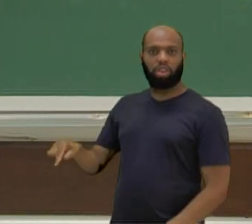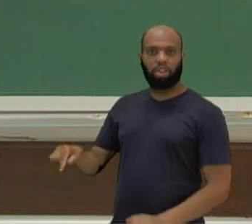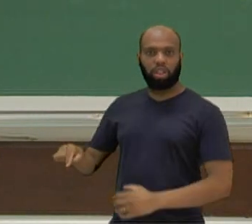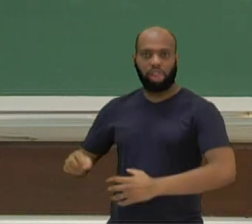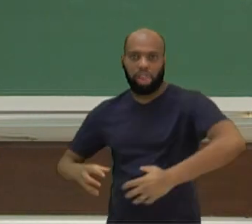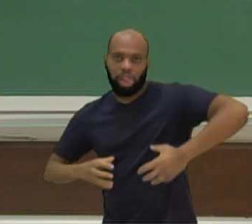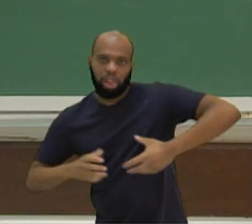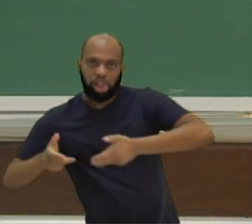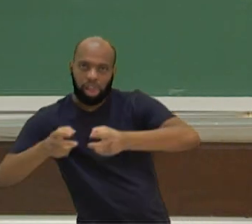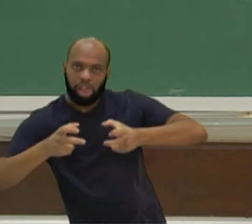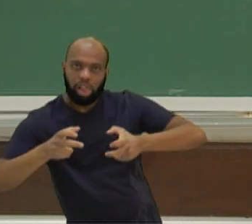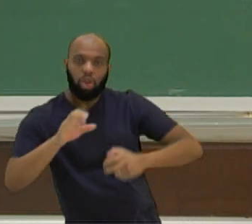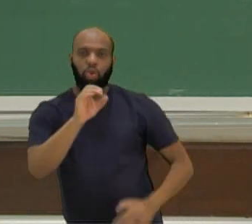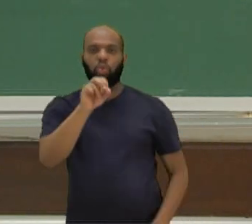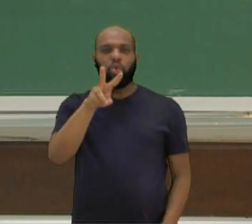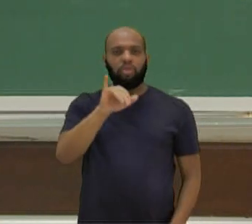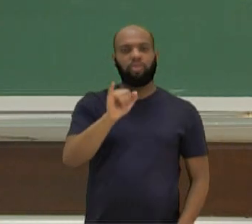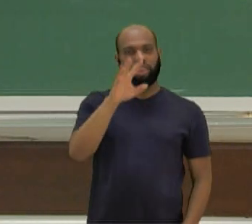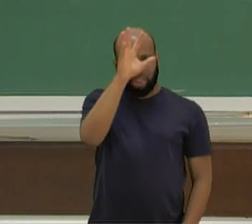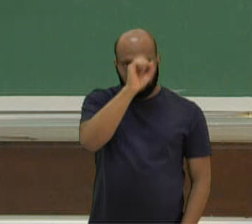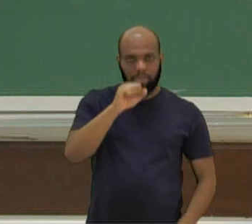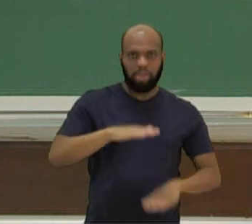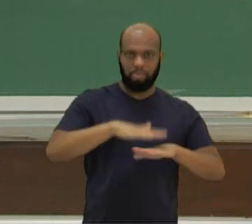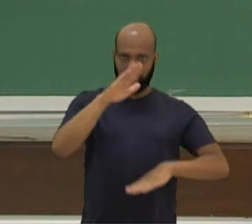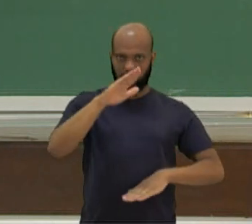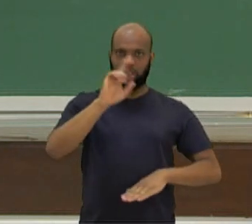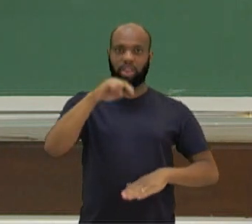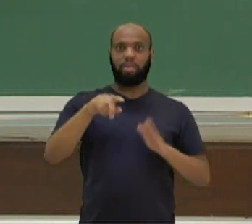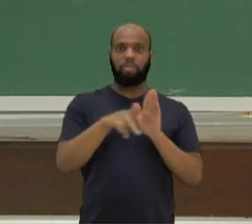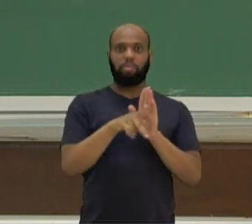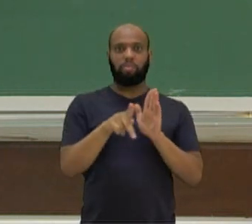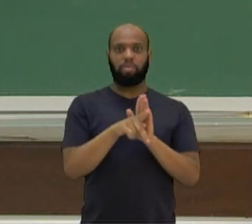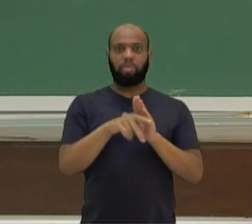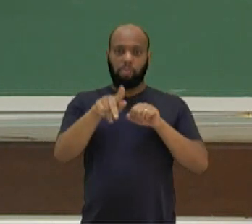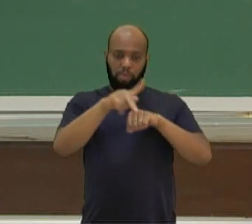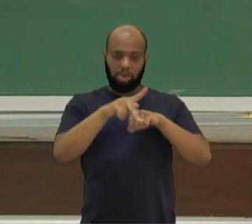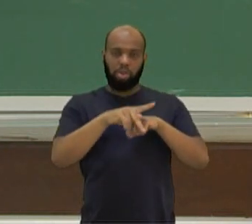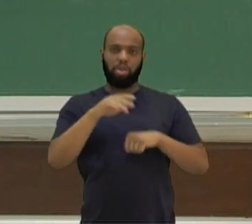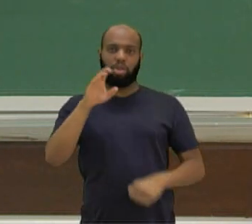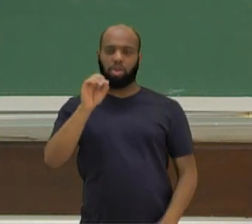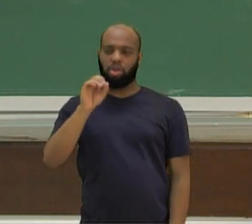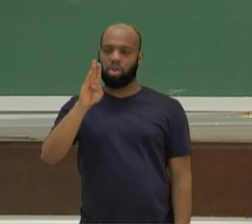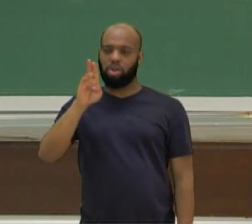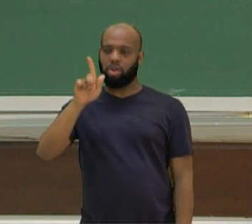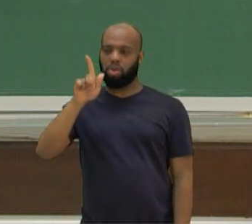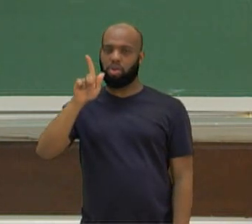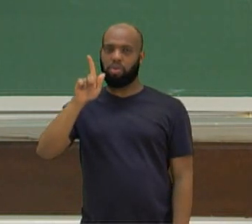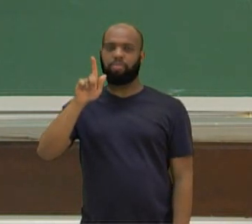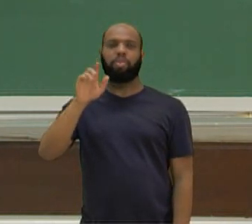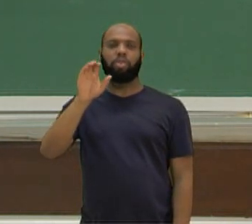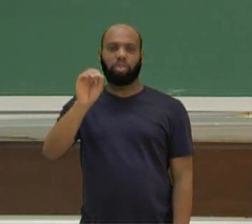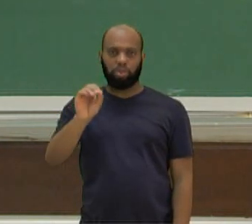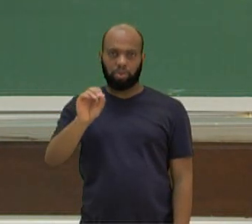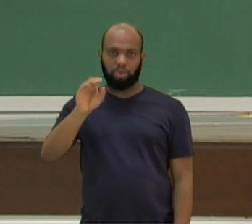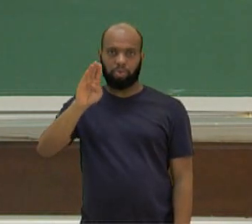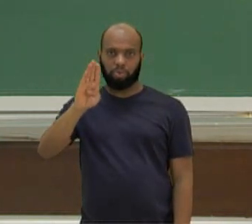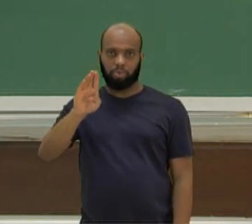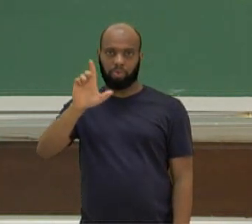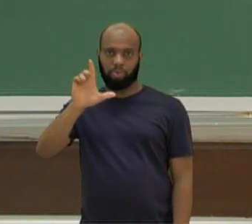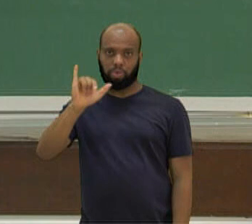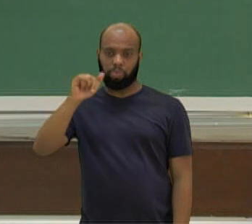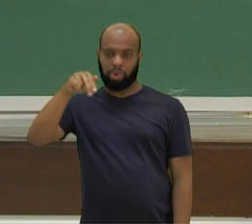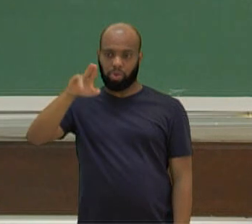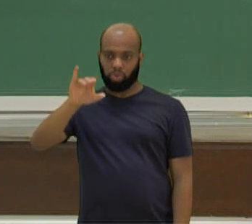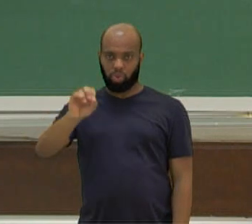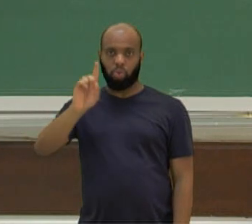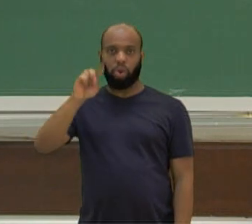frente. Ele é o caso do pronome oblíquo. Não se preocupem, mas aqui é um uso correto,